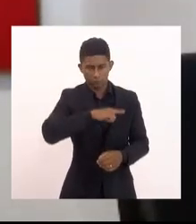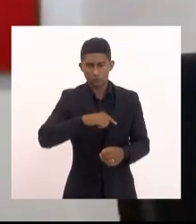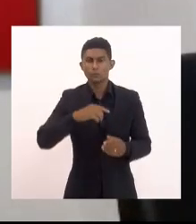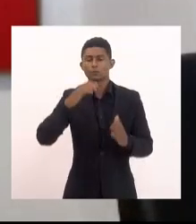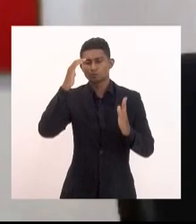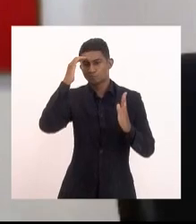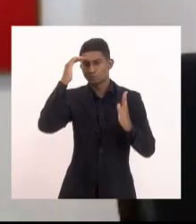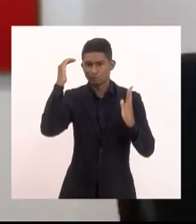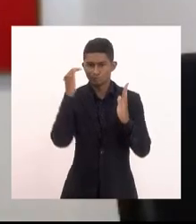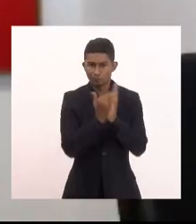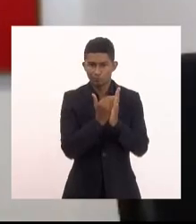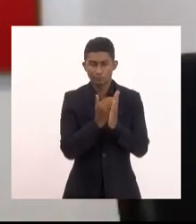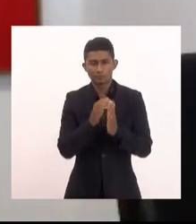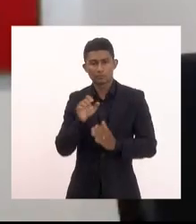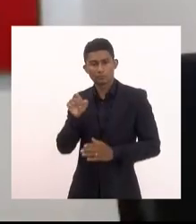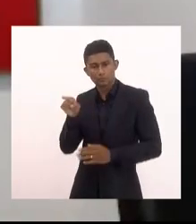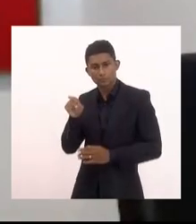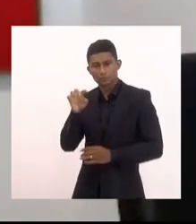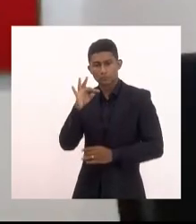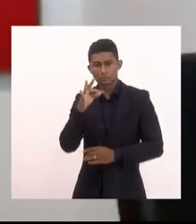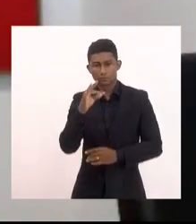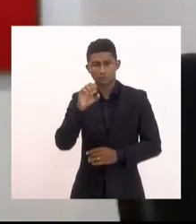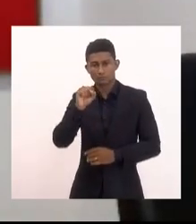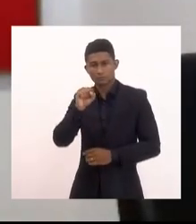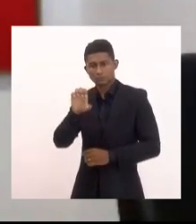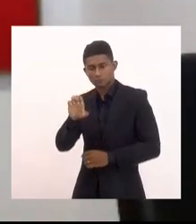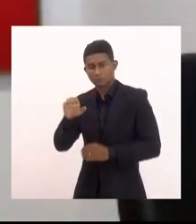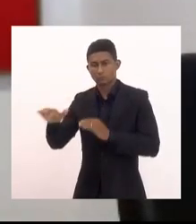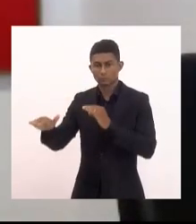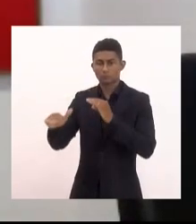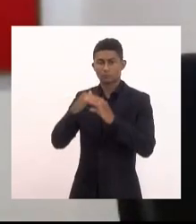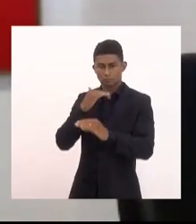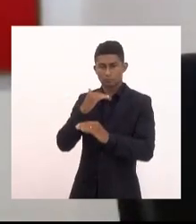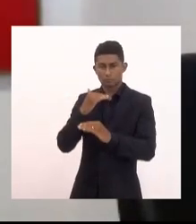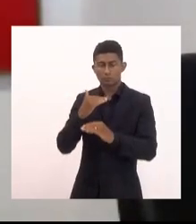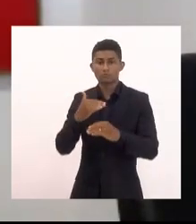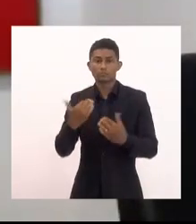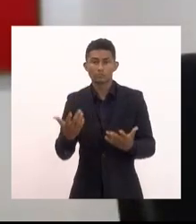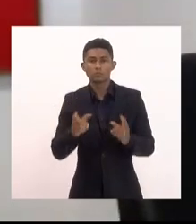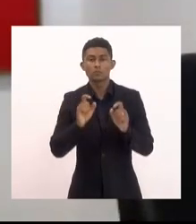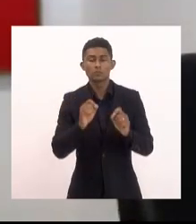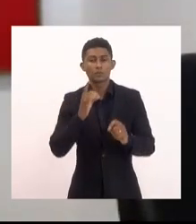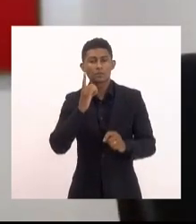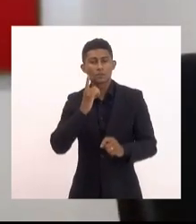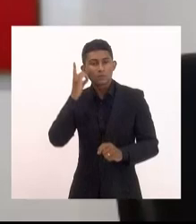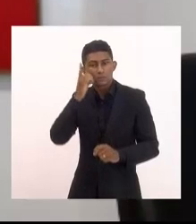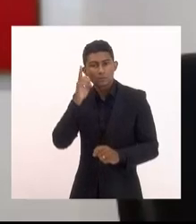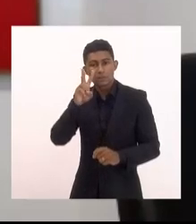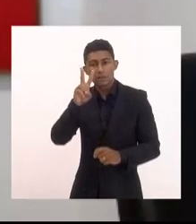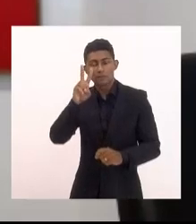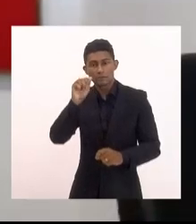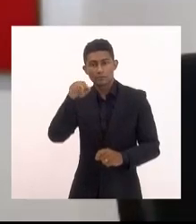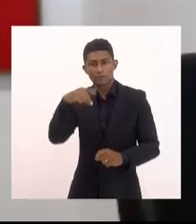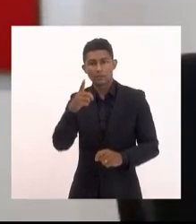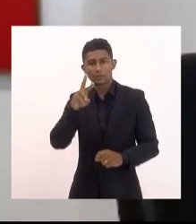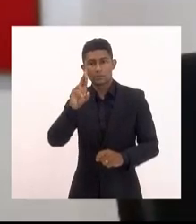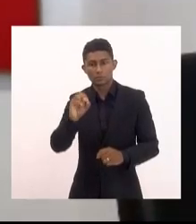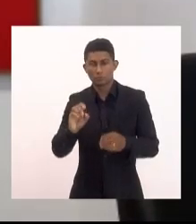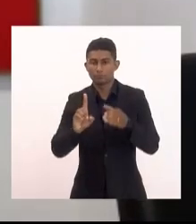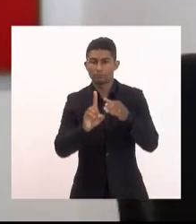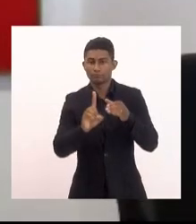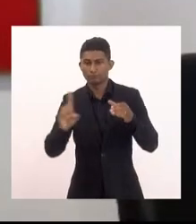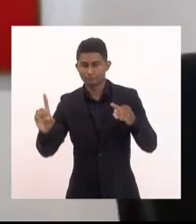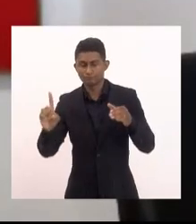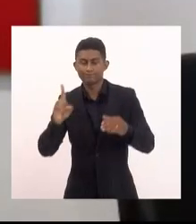do TSE, remetido aqui para casa com o TRE, pelo afastamento do deputado Vandro. Infelizmente,